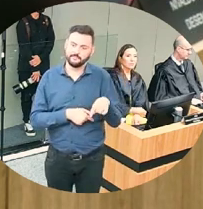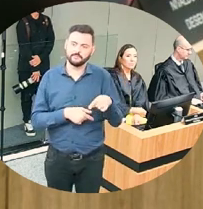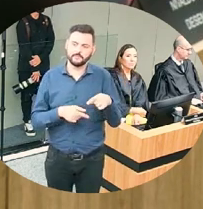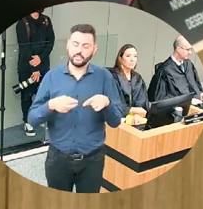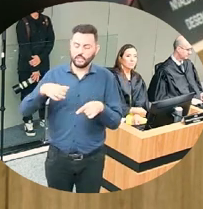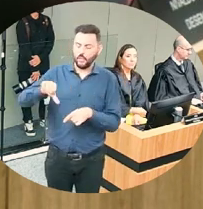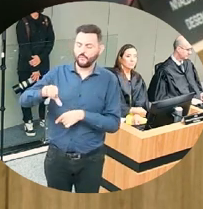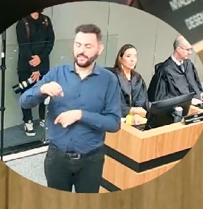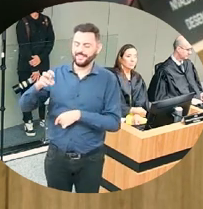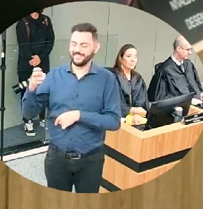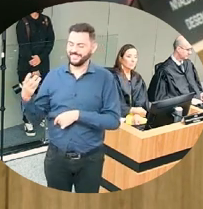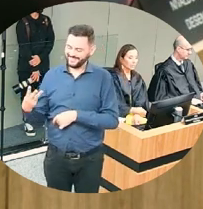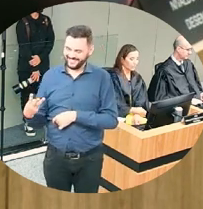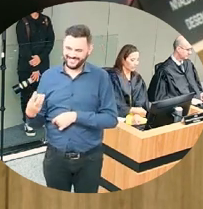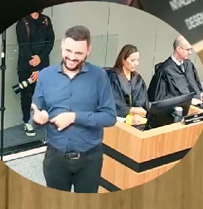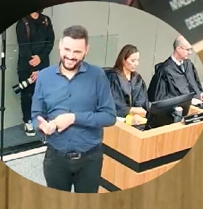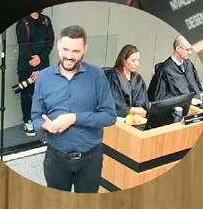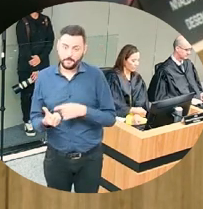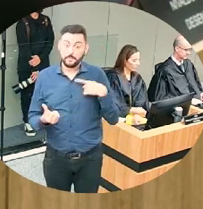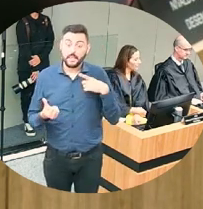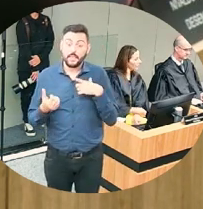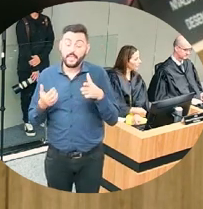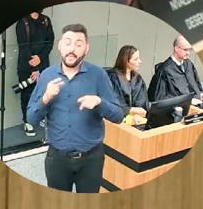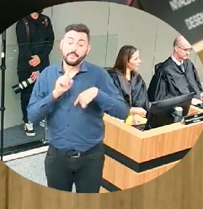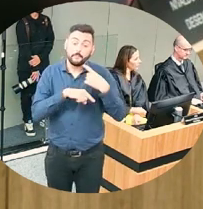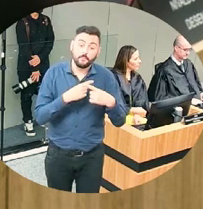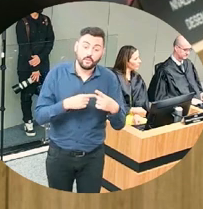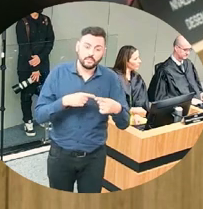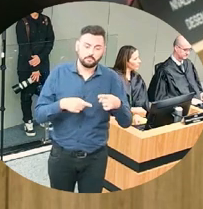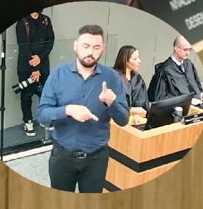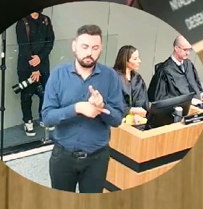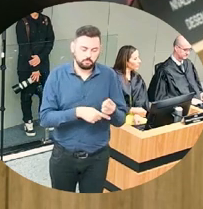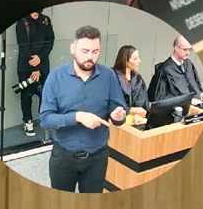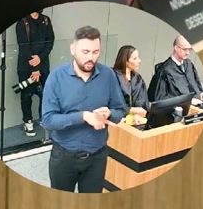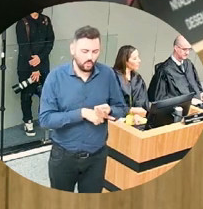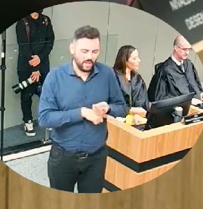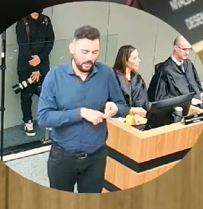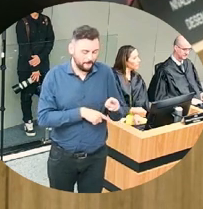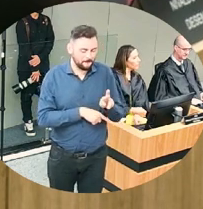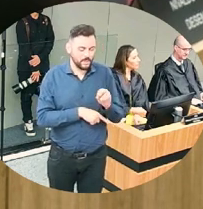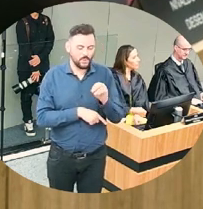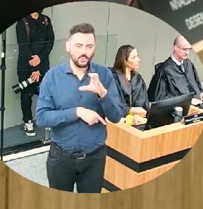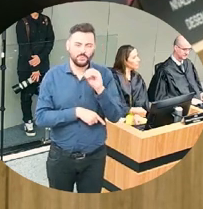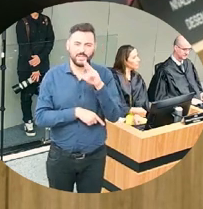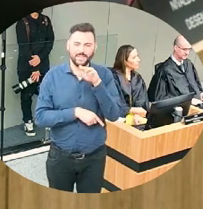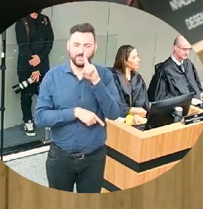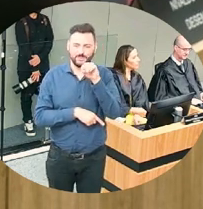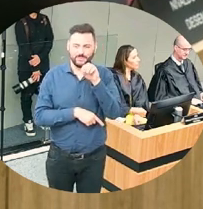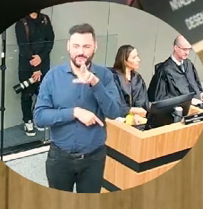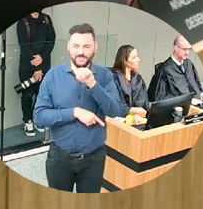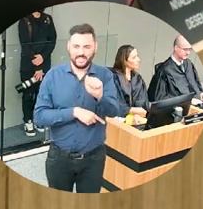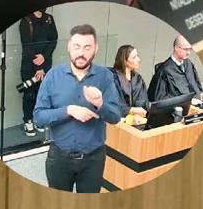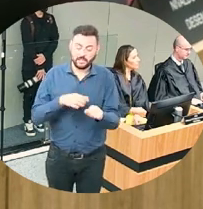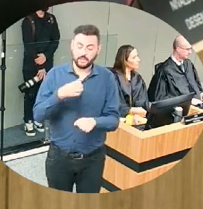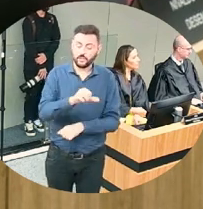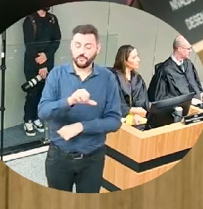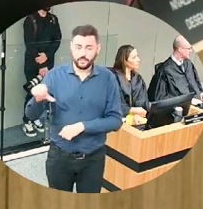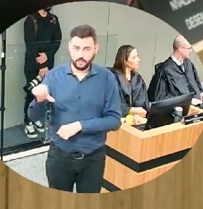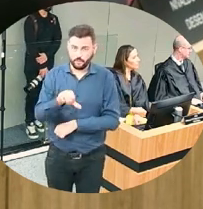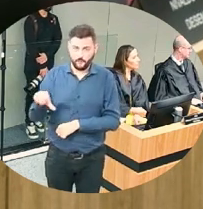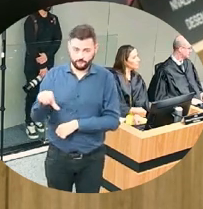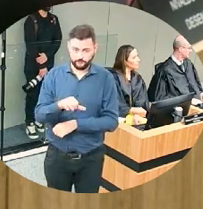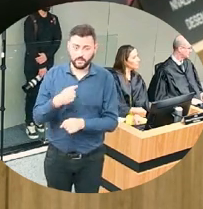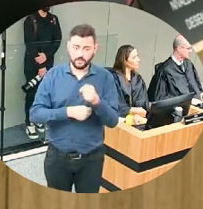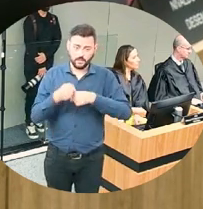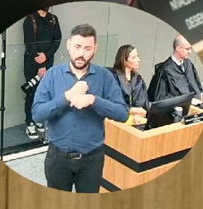procuradora do trabalho desde 1999 foi procuradora chefe do Ministério Público do Trabalho de